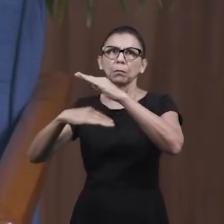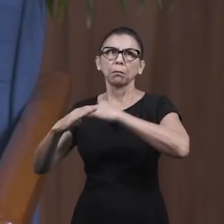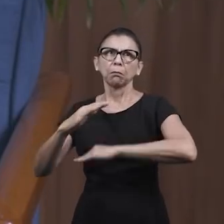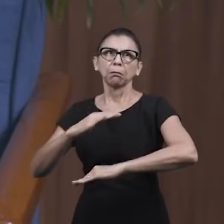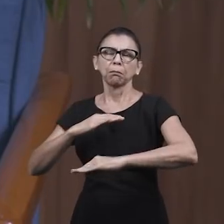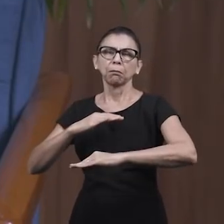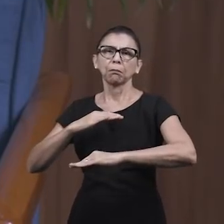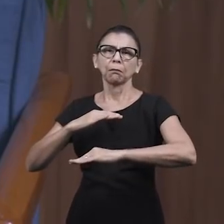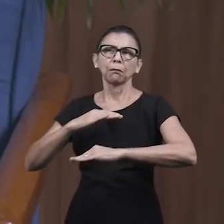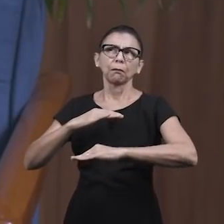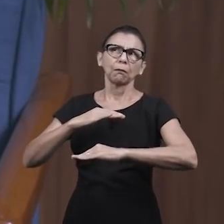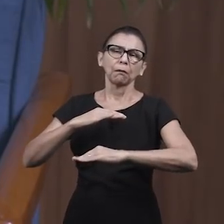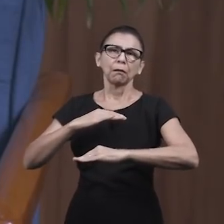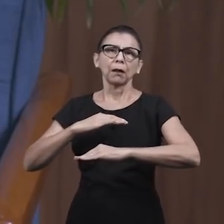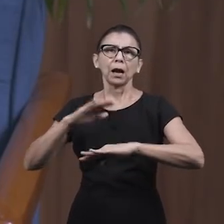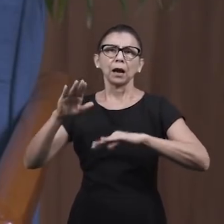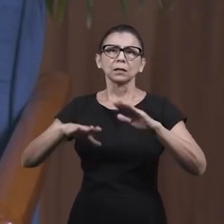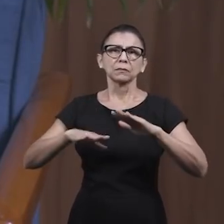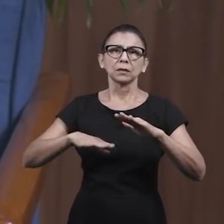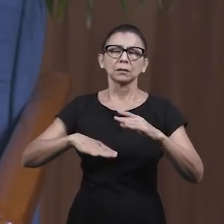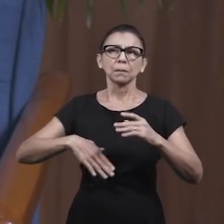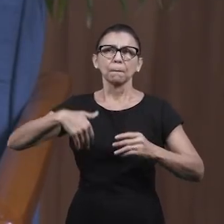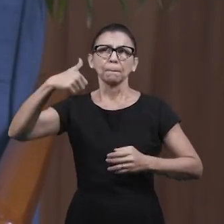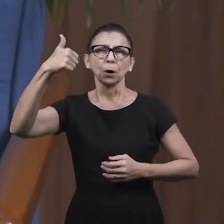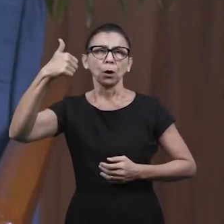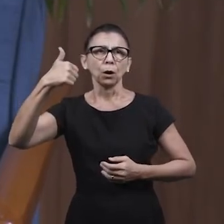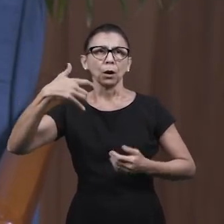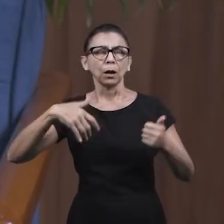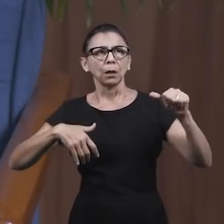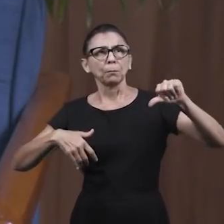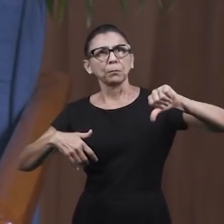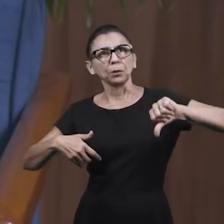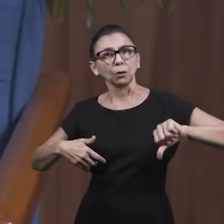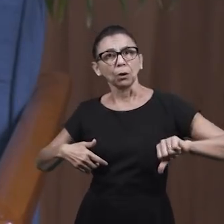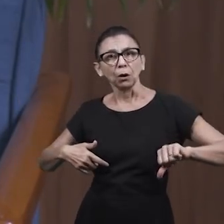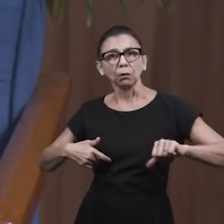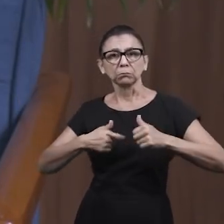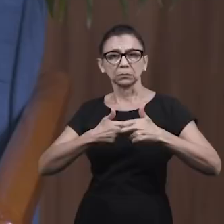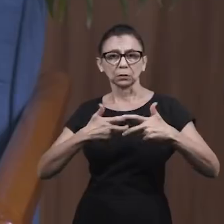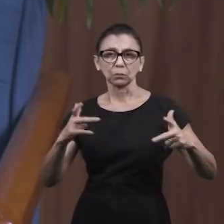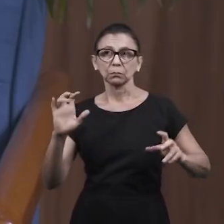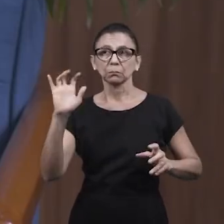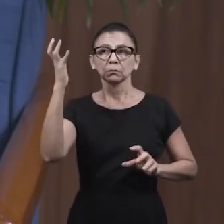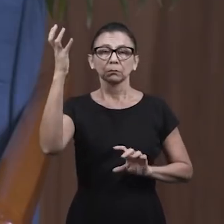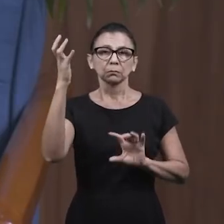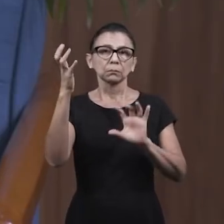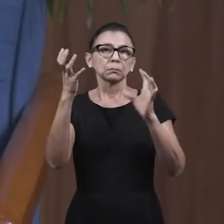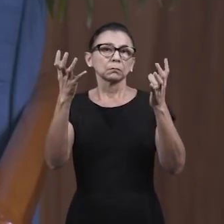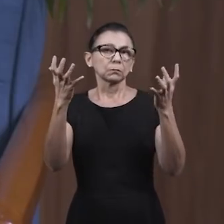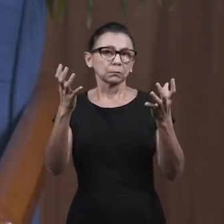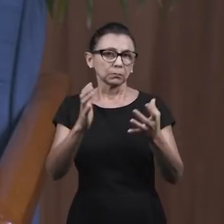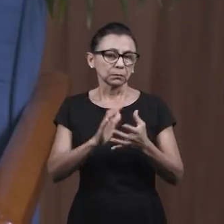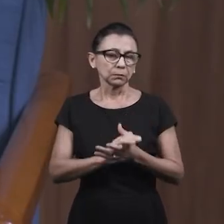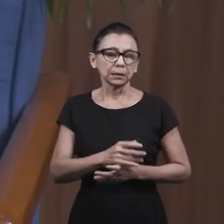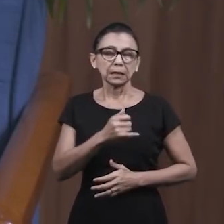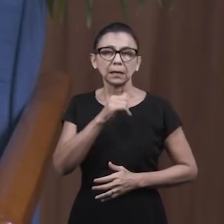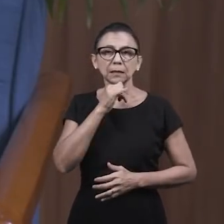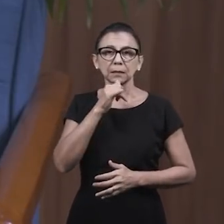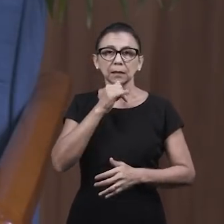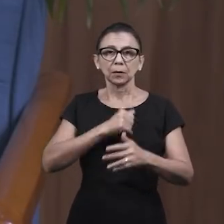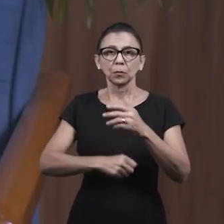Essa expressão da palavra de Deus, ela é muito interessante. E somando o que vocês dois falaram, quer dizer, do ponto de